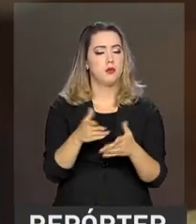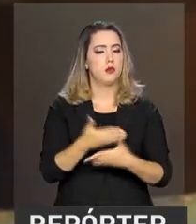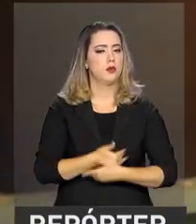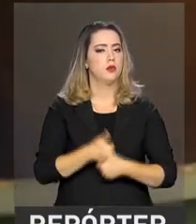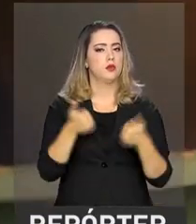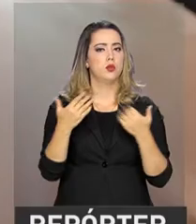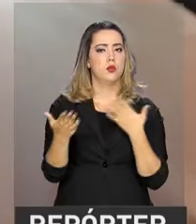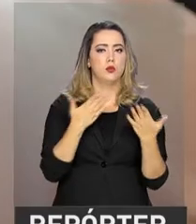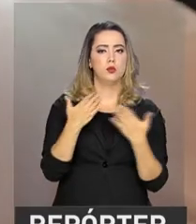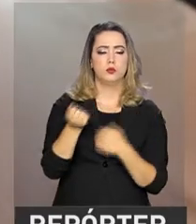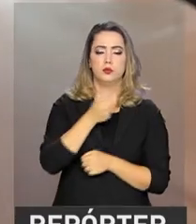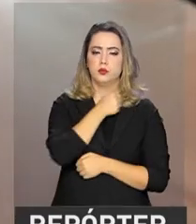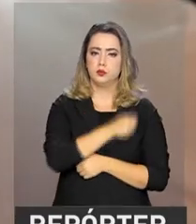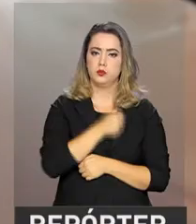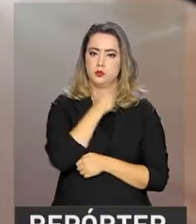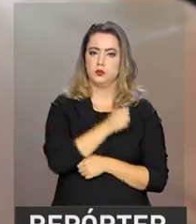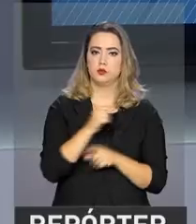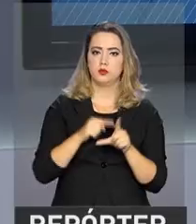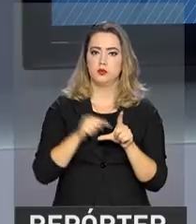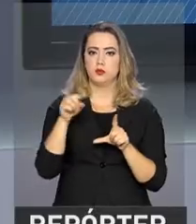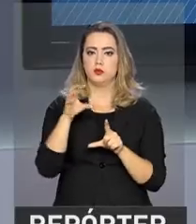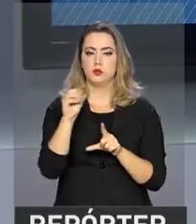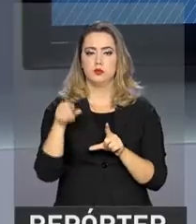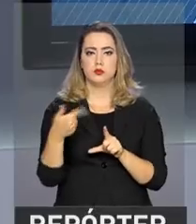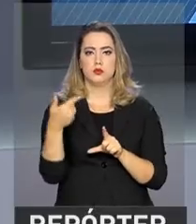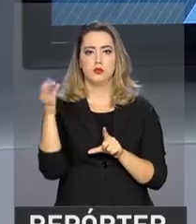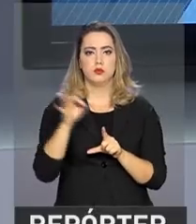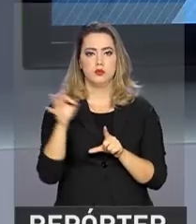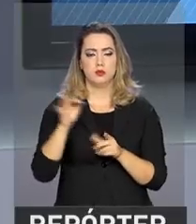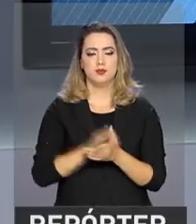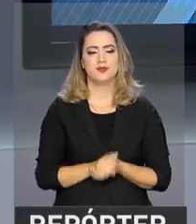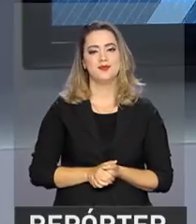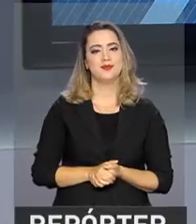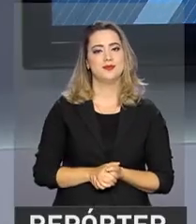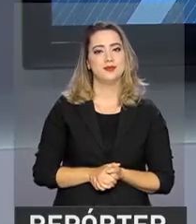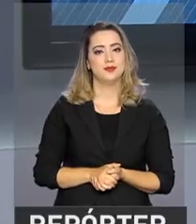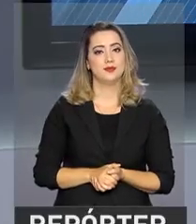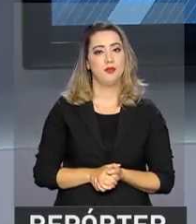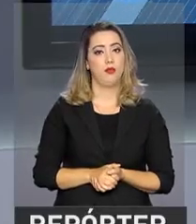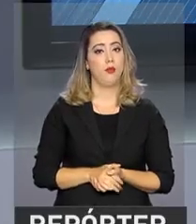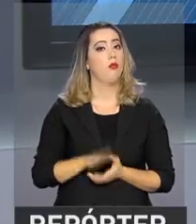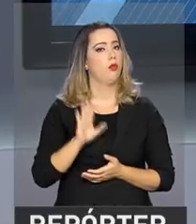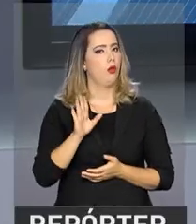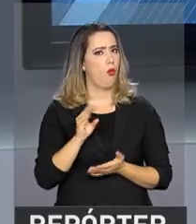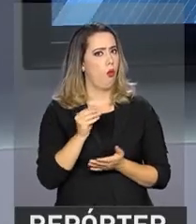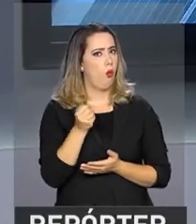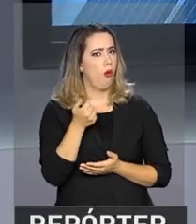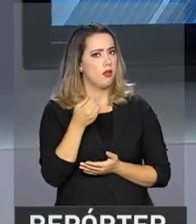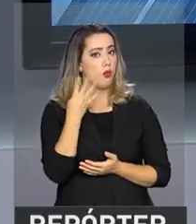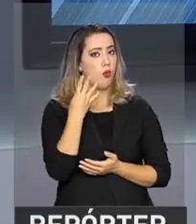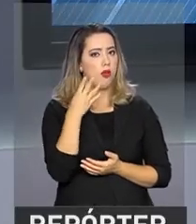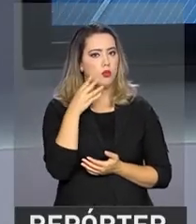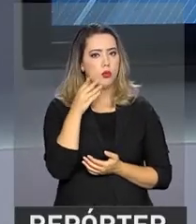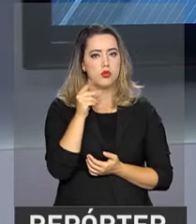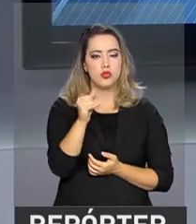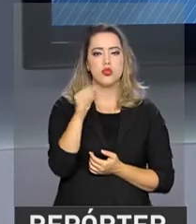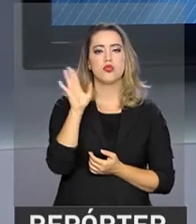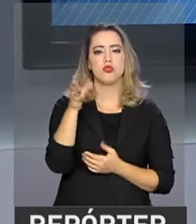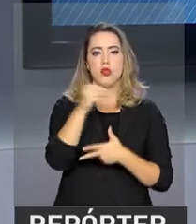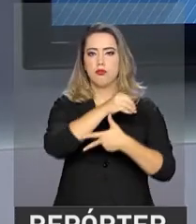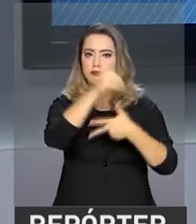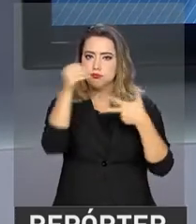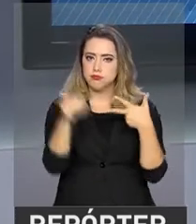elevação de 0,2 por cento faltam apenas quatro dias para a primeira etapa do exame nacional do ensino médio